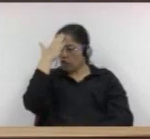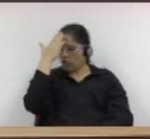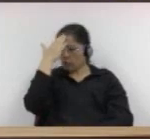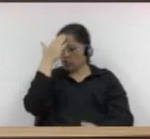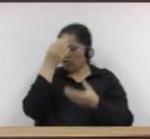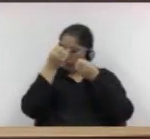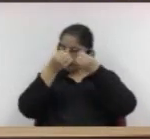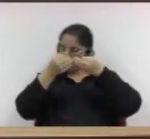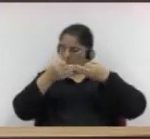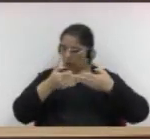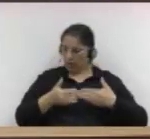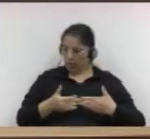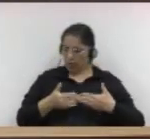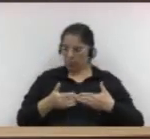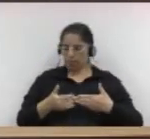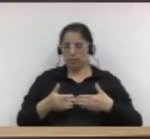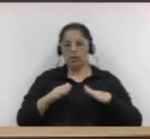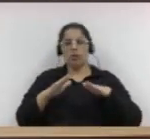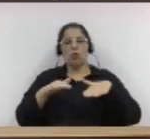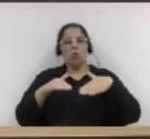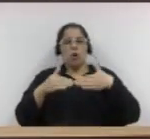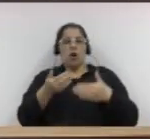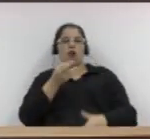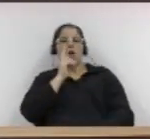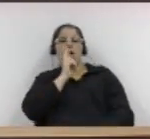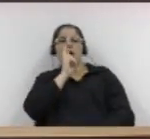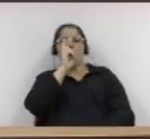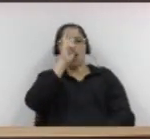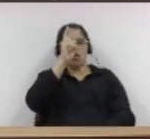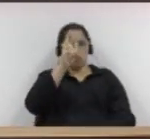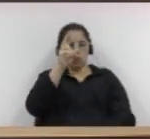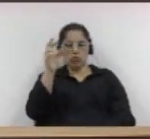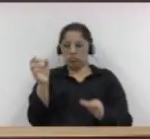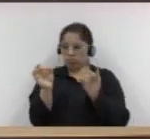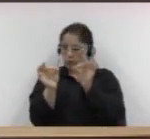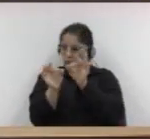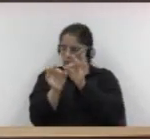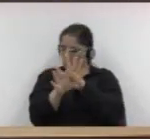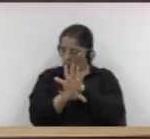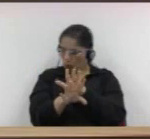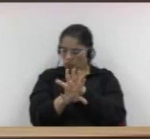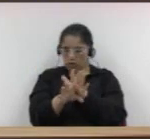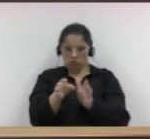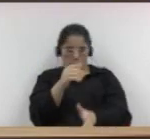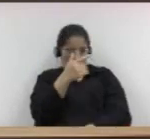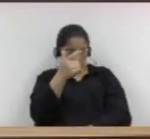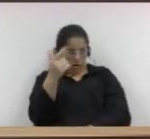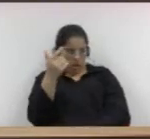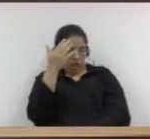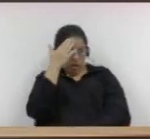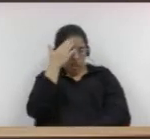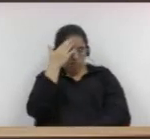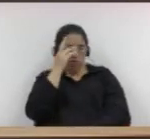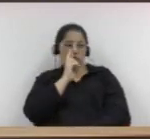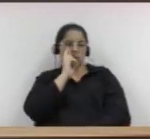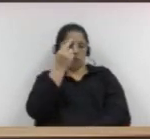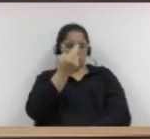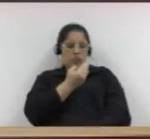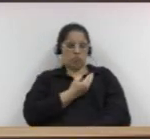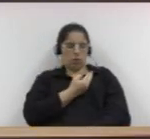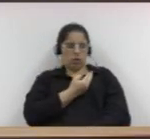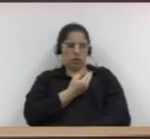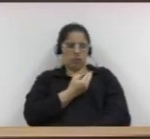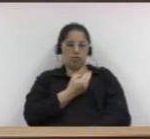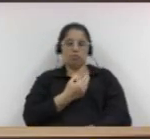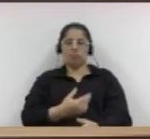aí o meu requerimento. Quando chegar, caso algum vereador queira ou caso algum munícipe queira saber da resposta, é só me